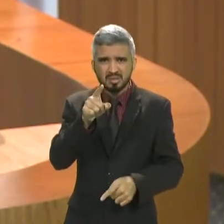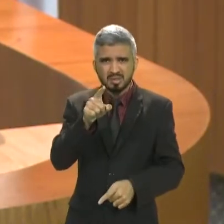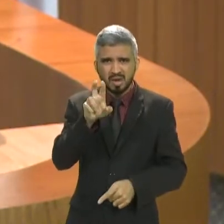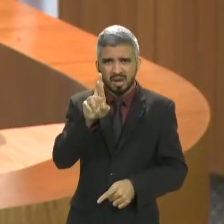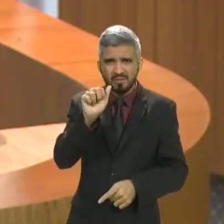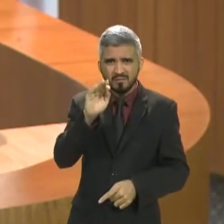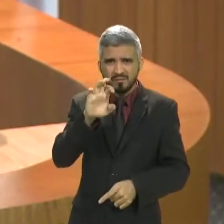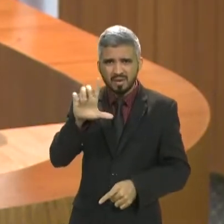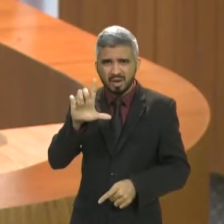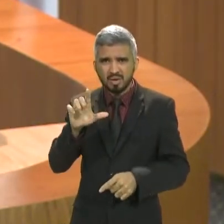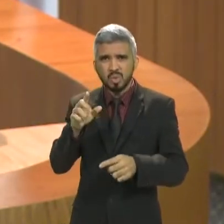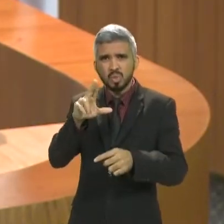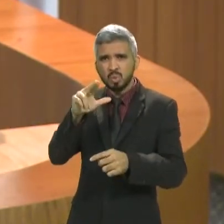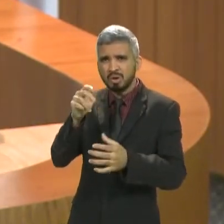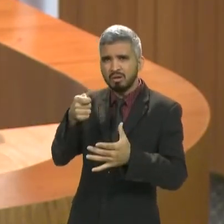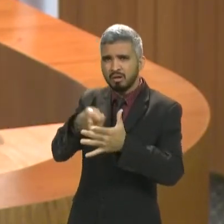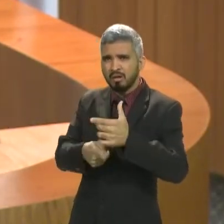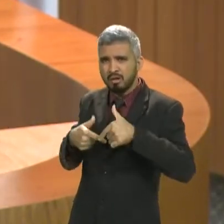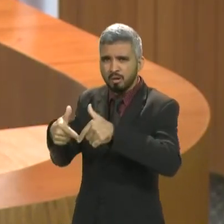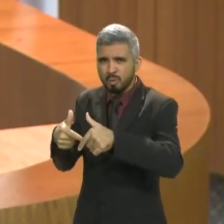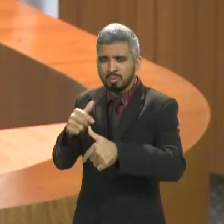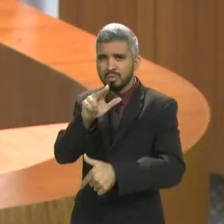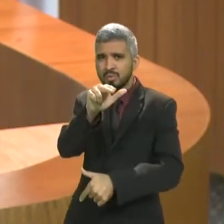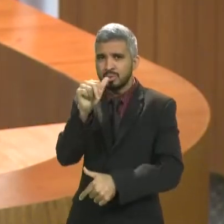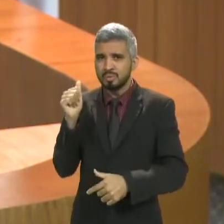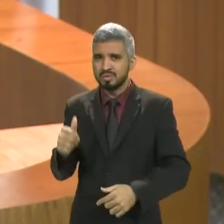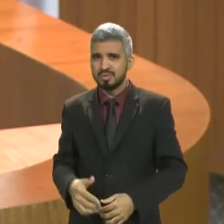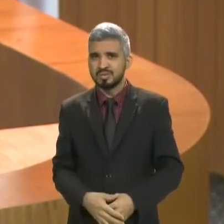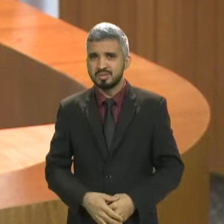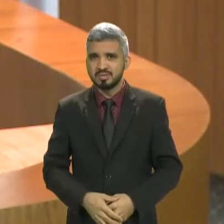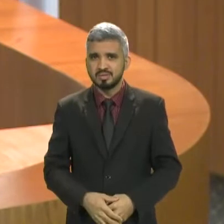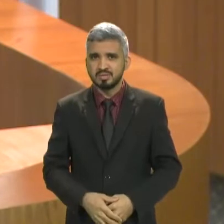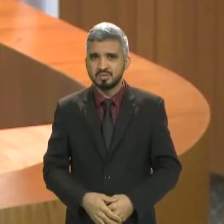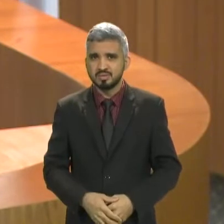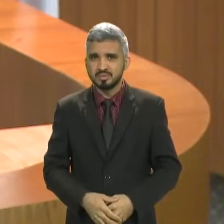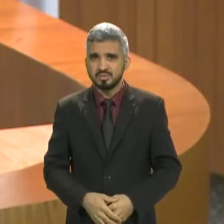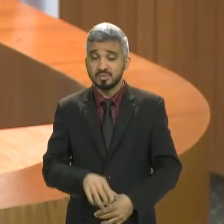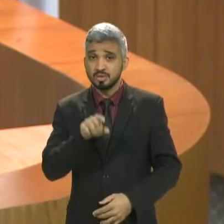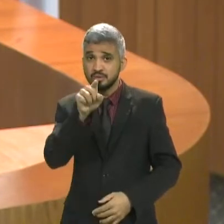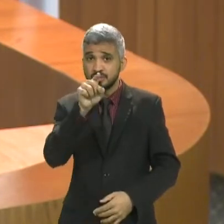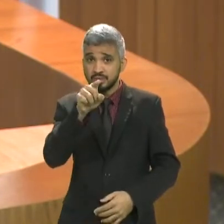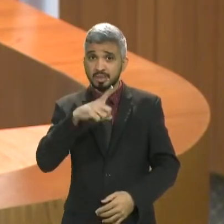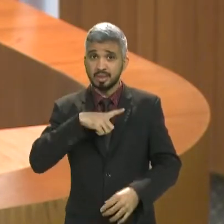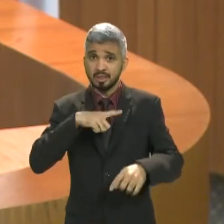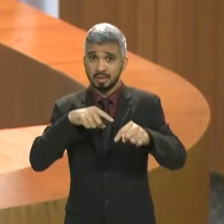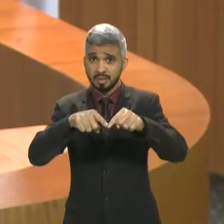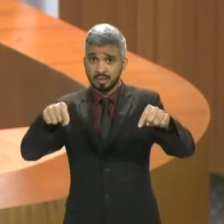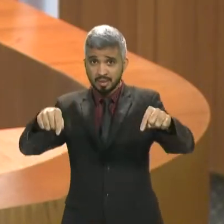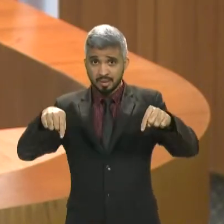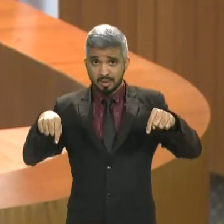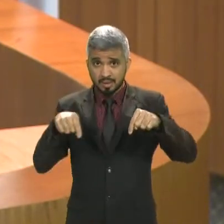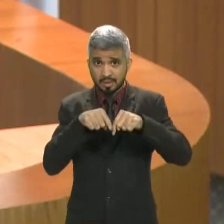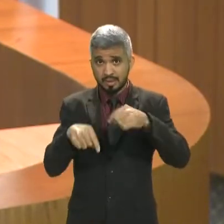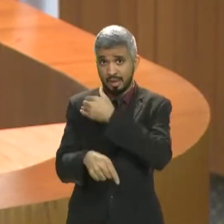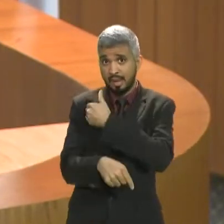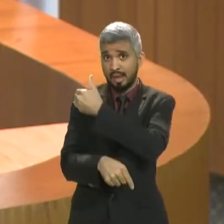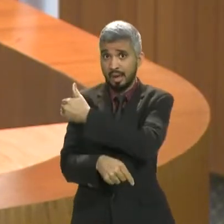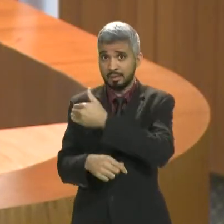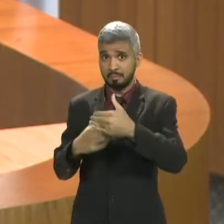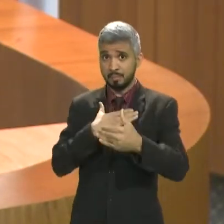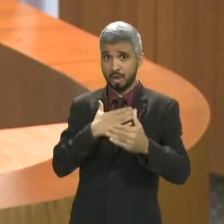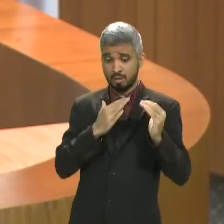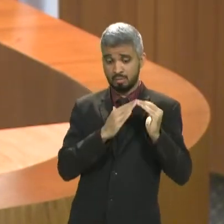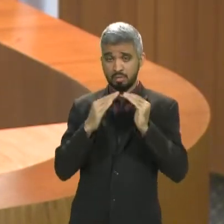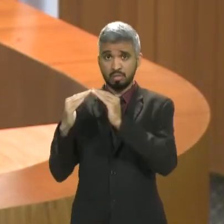vocês. Aí, deputado Rafael Leitor, que Vossa Excelência tem seu gabinete do lado do meu. Quantas e quantas vezes eu fui